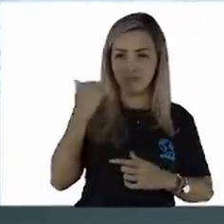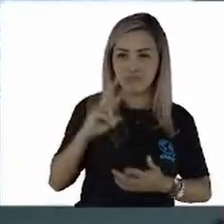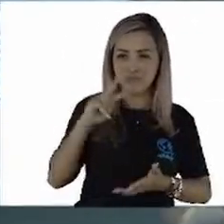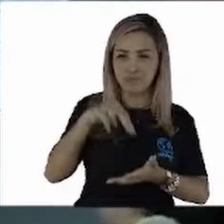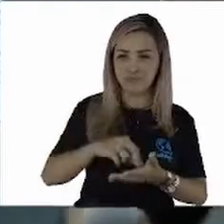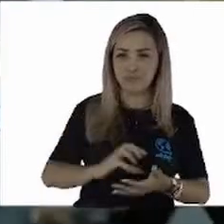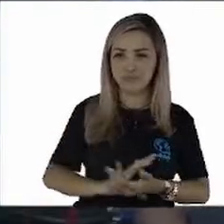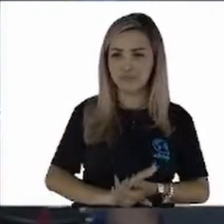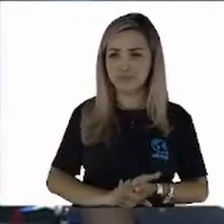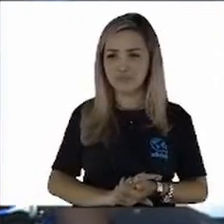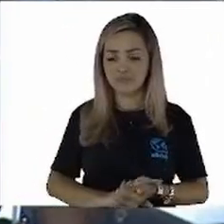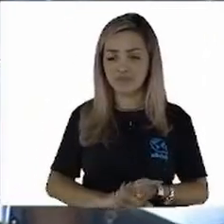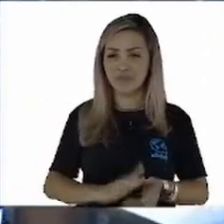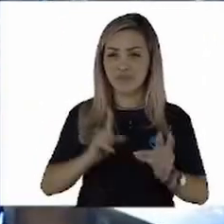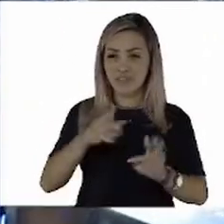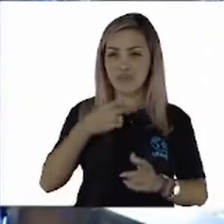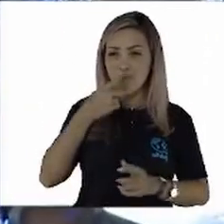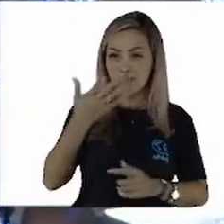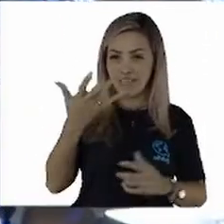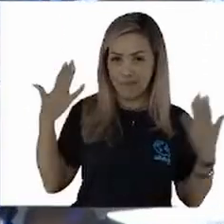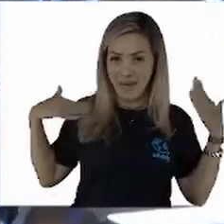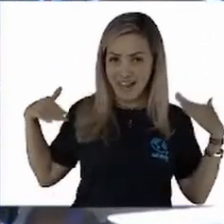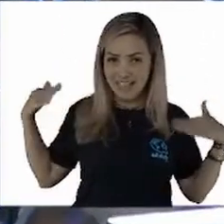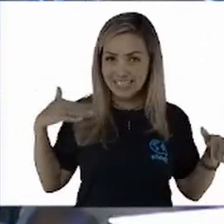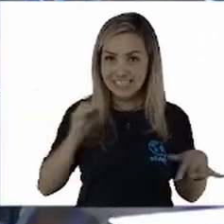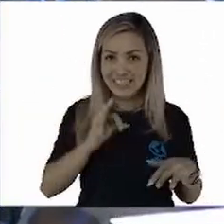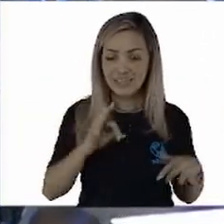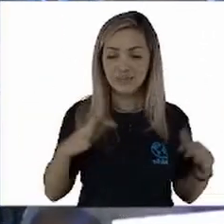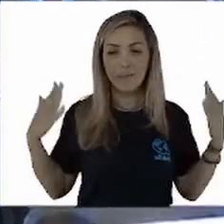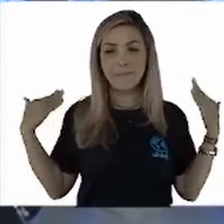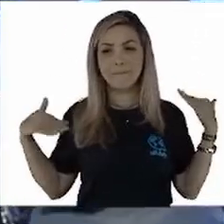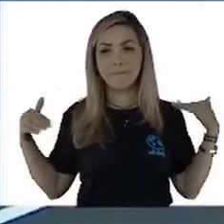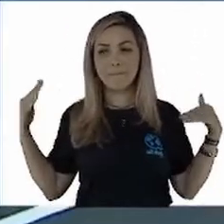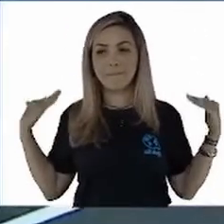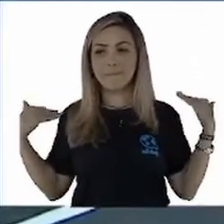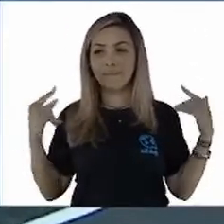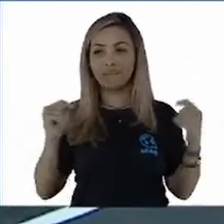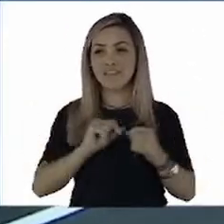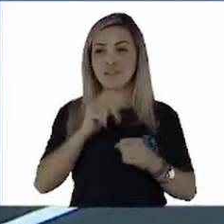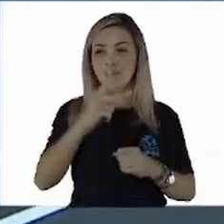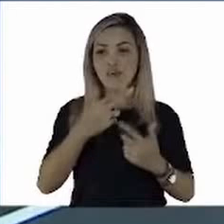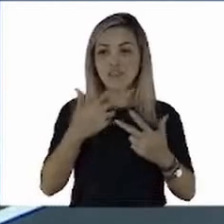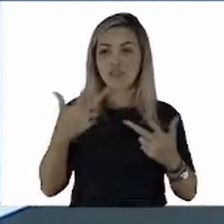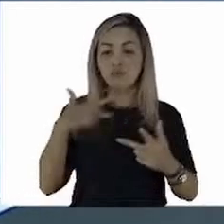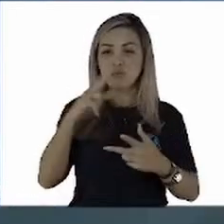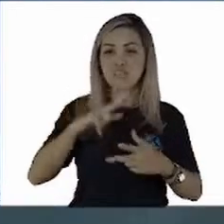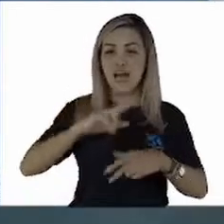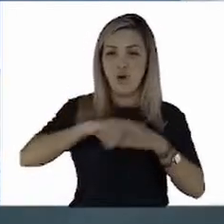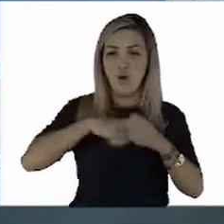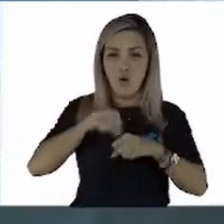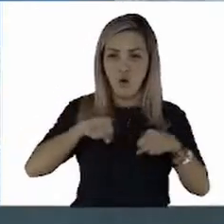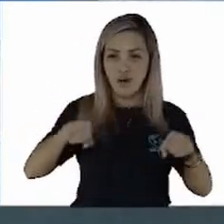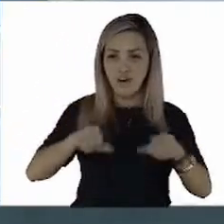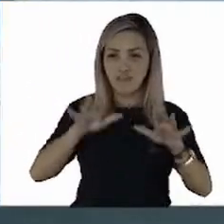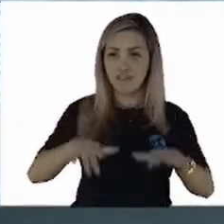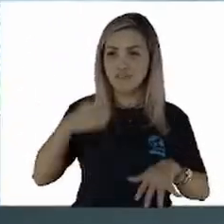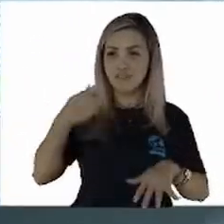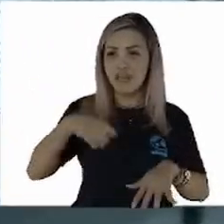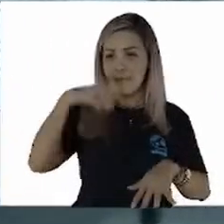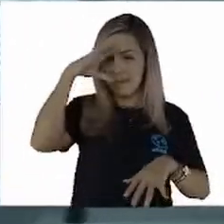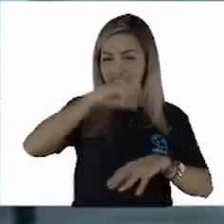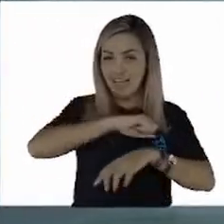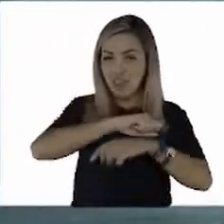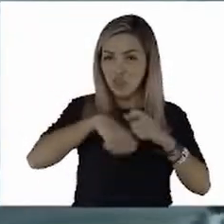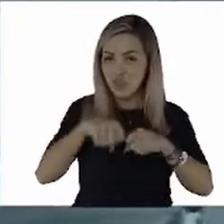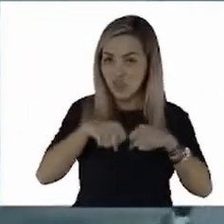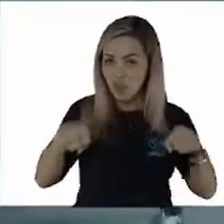minuto. Já que você falou que ia ir pra Marinha? Marinha, vou fazer um negócio, então que eu vou usar cordas. Fica aqui. Vai ter que aprender nó de